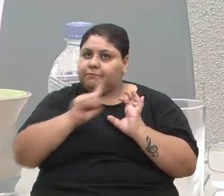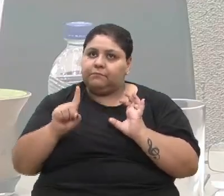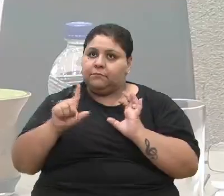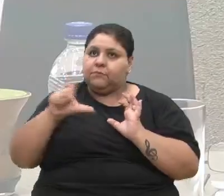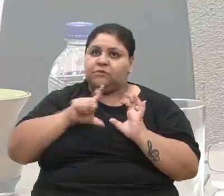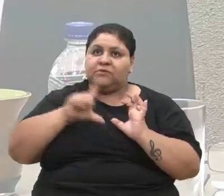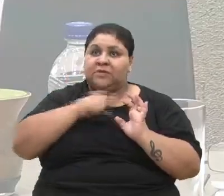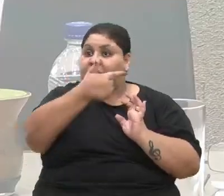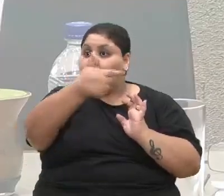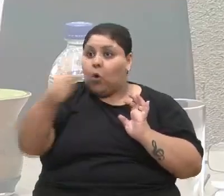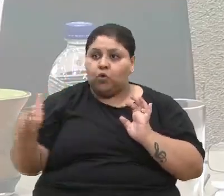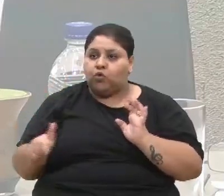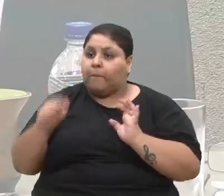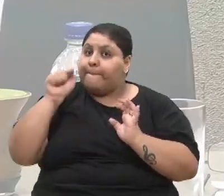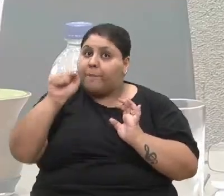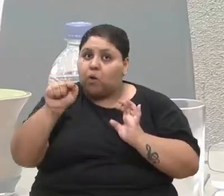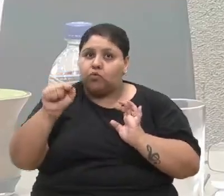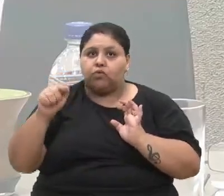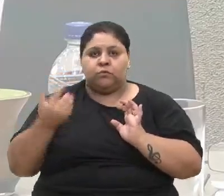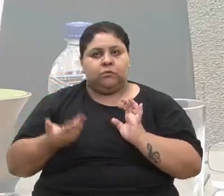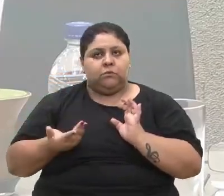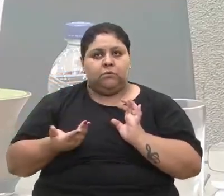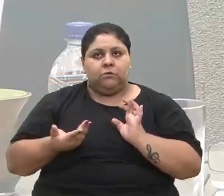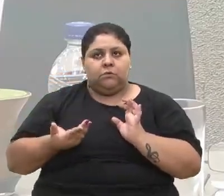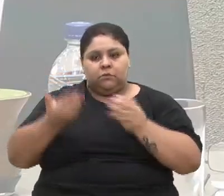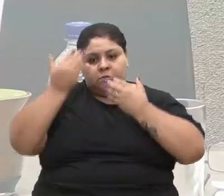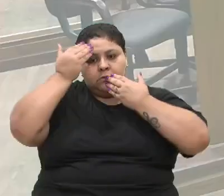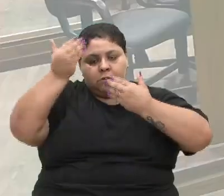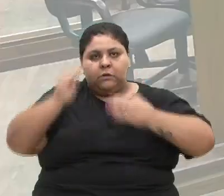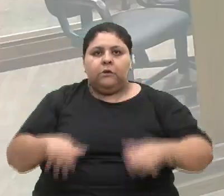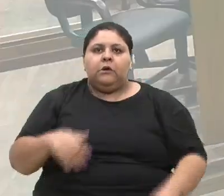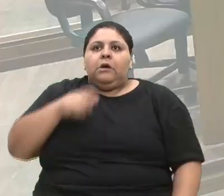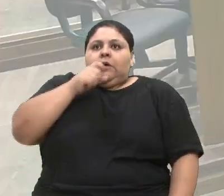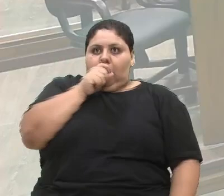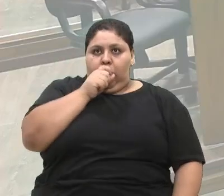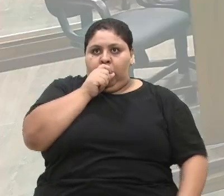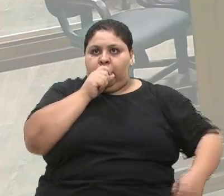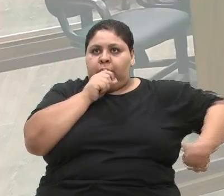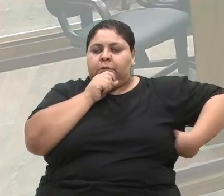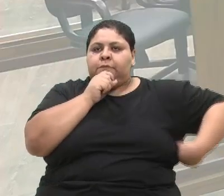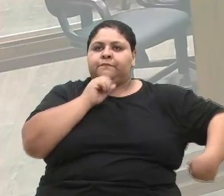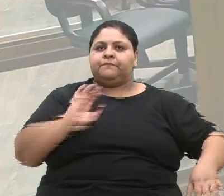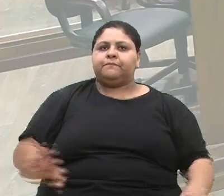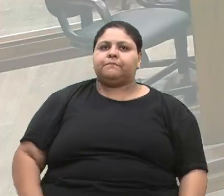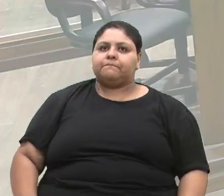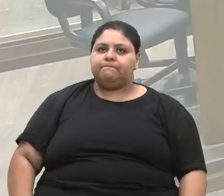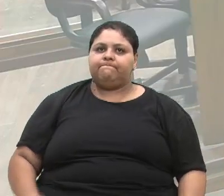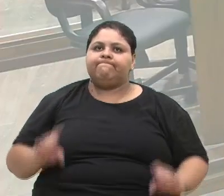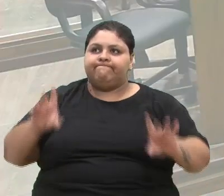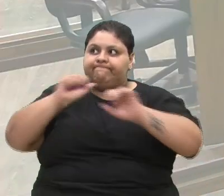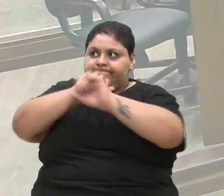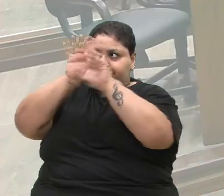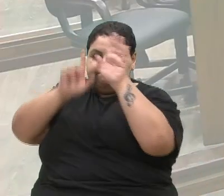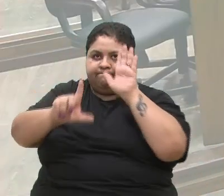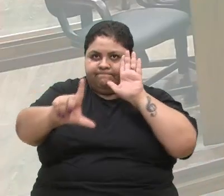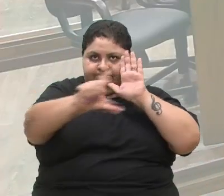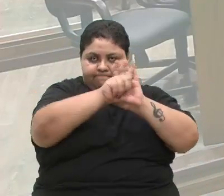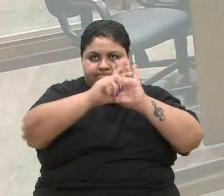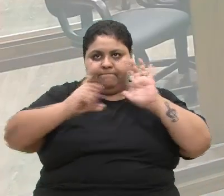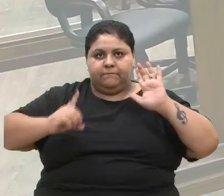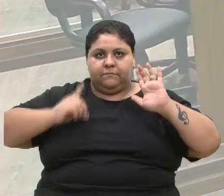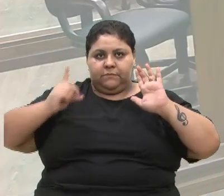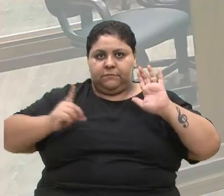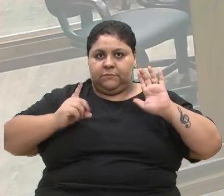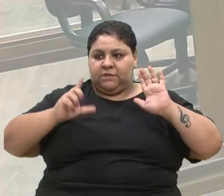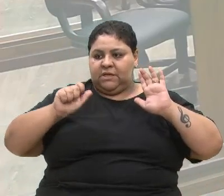existe outra. Ponto. Obrigado. Perfeito. Só para esclarecer, essa lei da deputada Adriana Ventura,